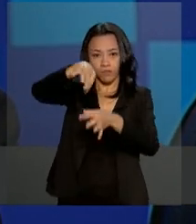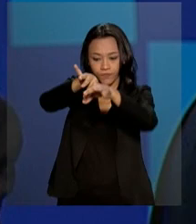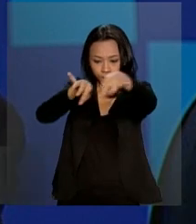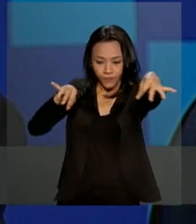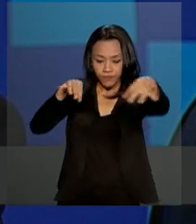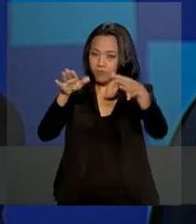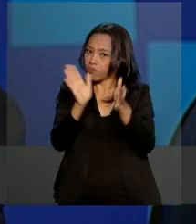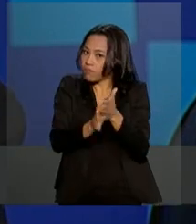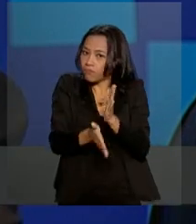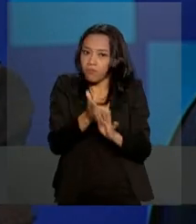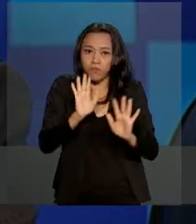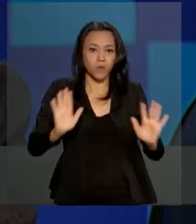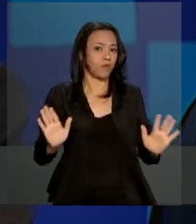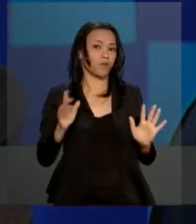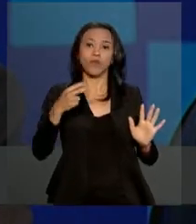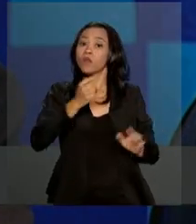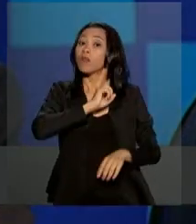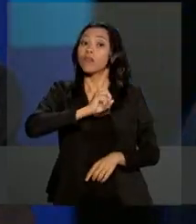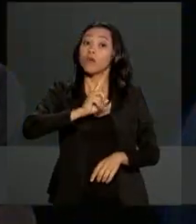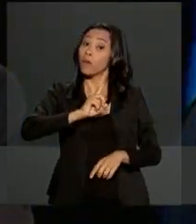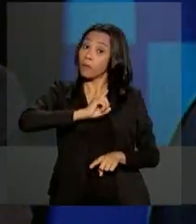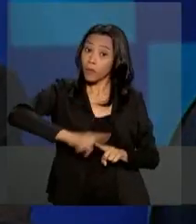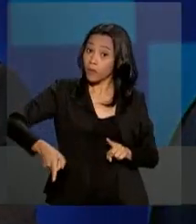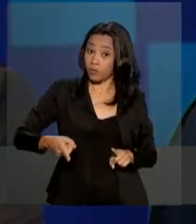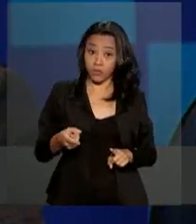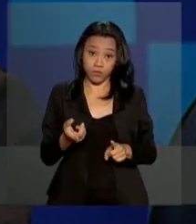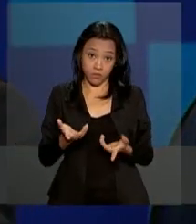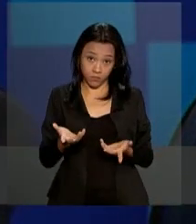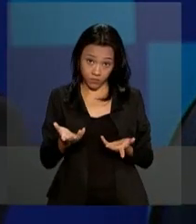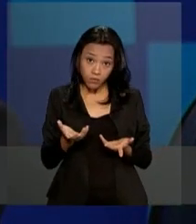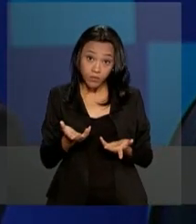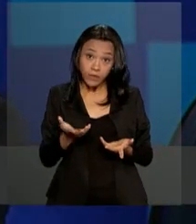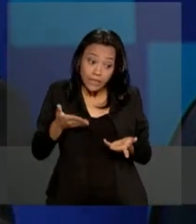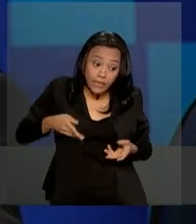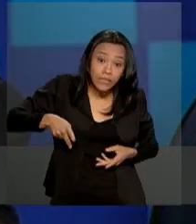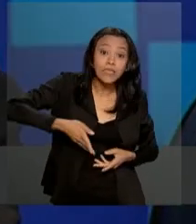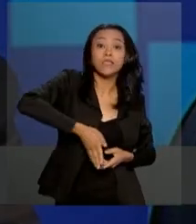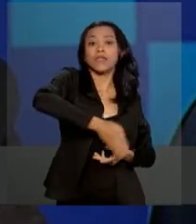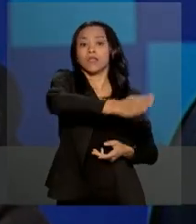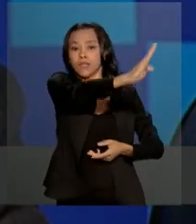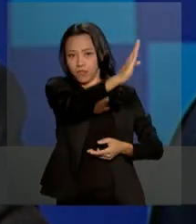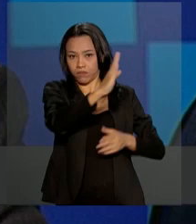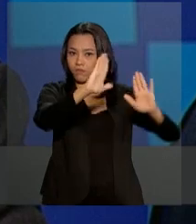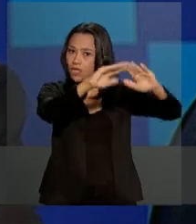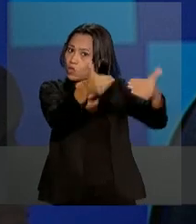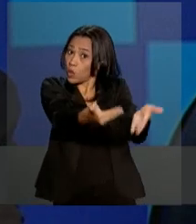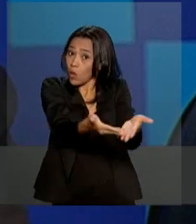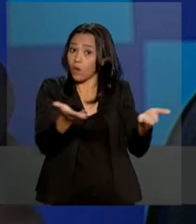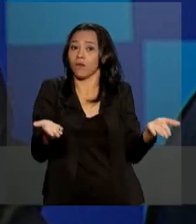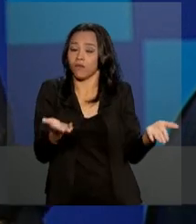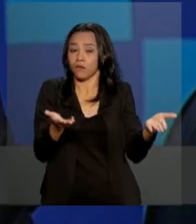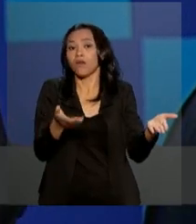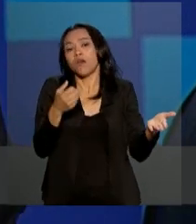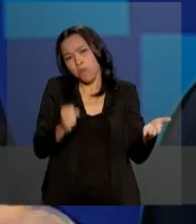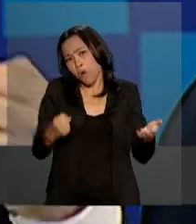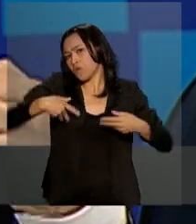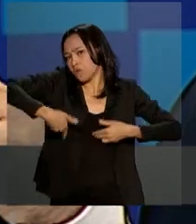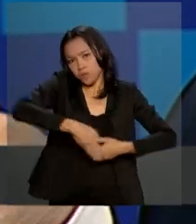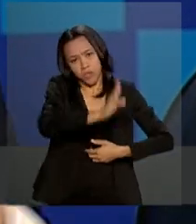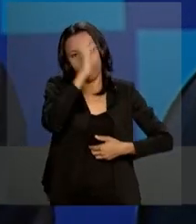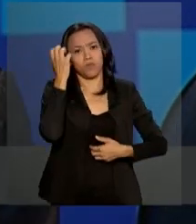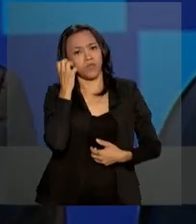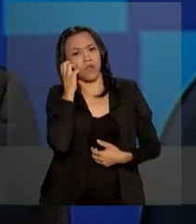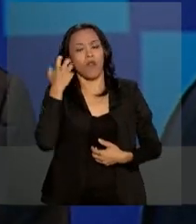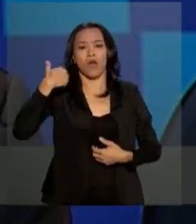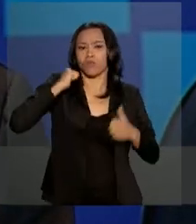isso fica guardado não é proibida a colocação da professora marina não é proibido ir até lá com equipamento eu posso como um relógio com meu celular com o